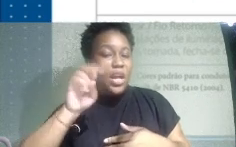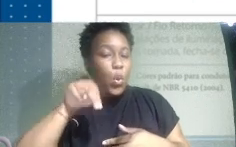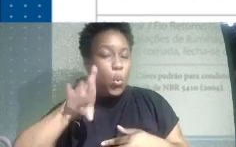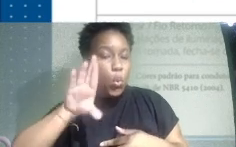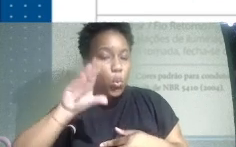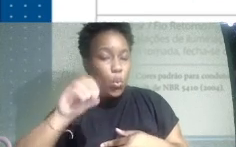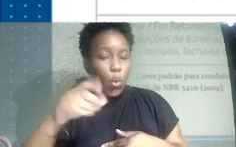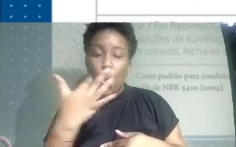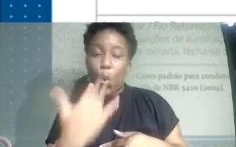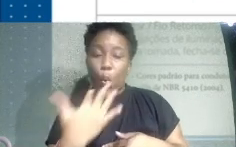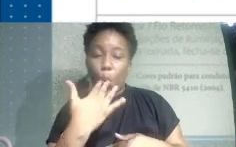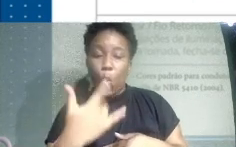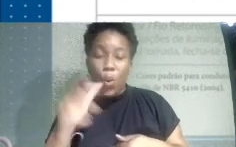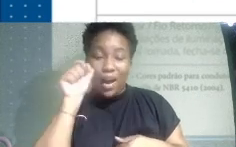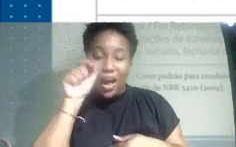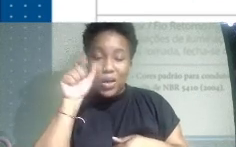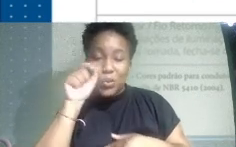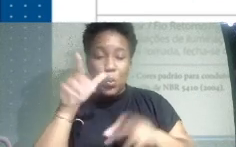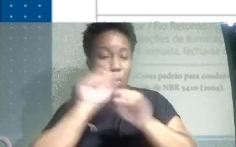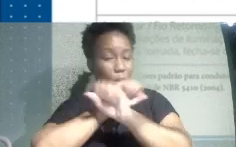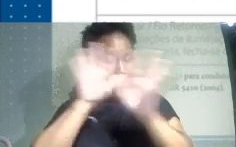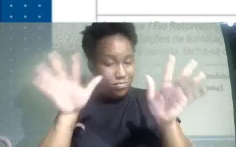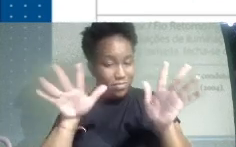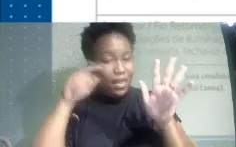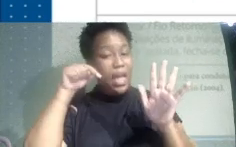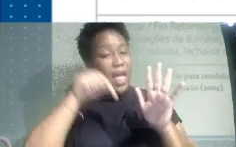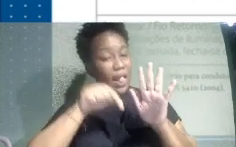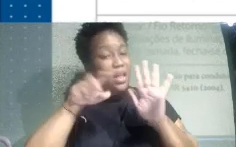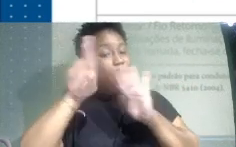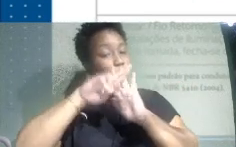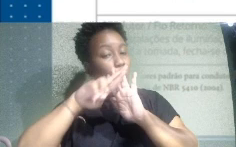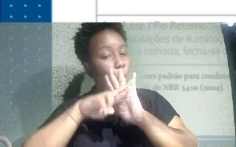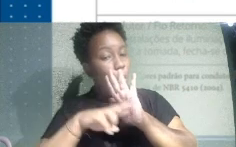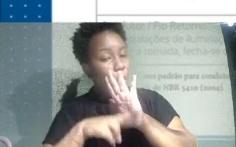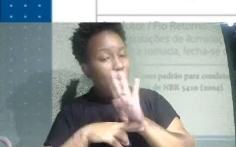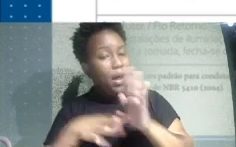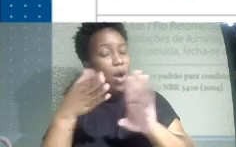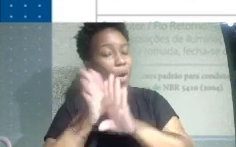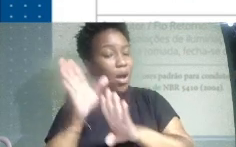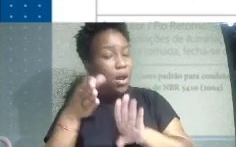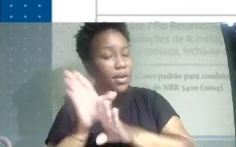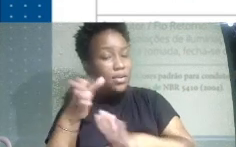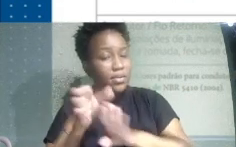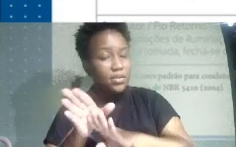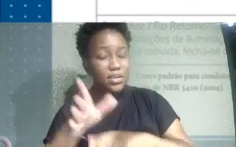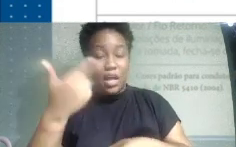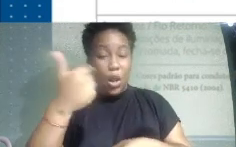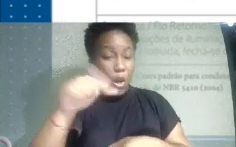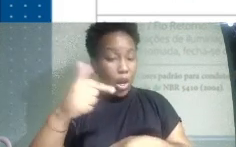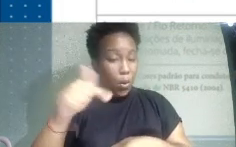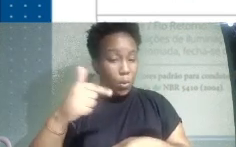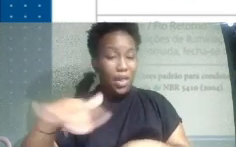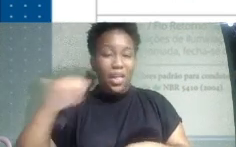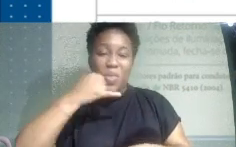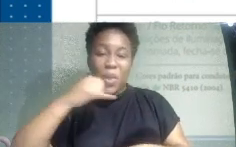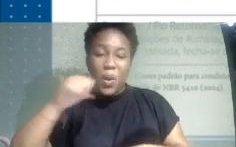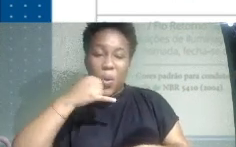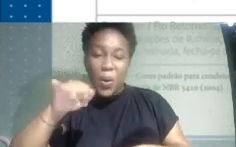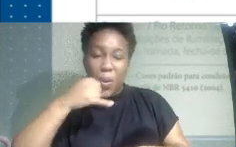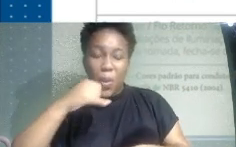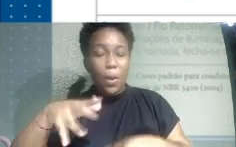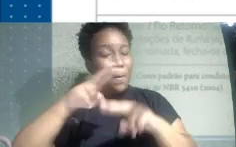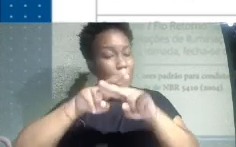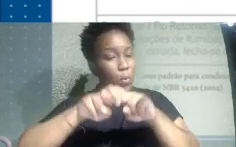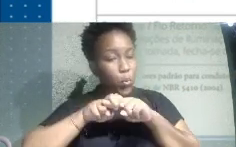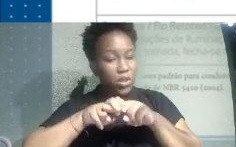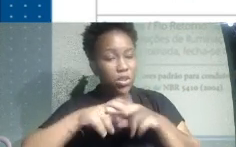claro. Pelo menos é o que a norma recomenda, tá? É um condutor que ele não possui tensão, por isso fio neutro, né?